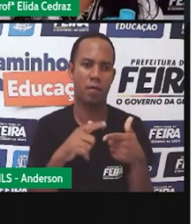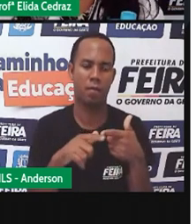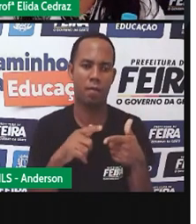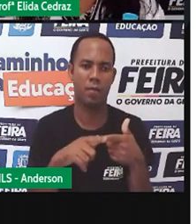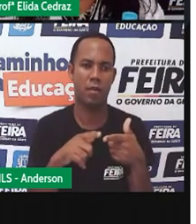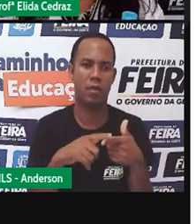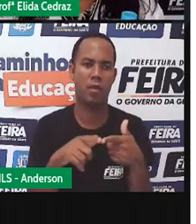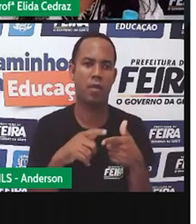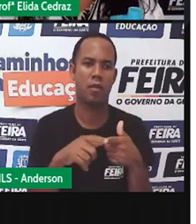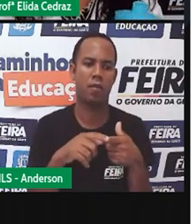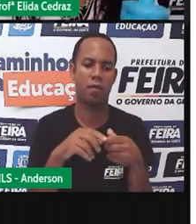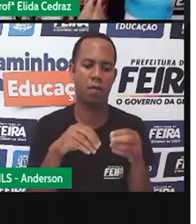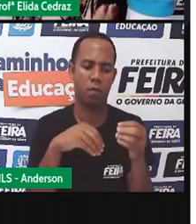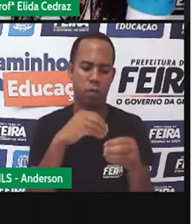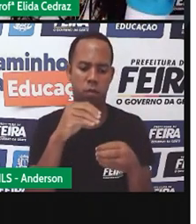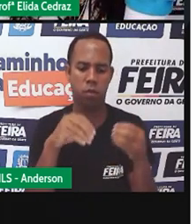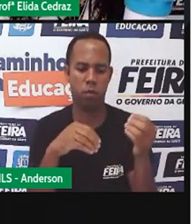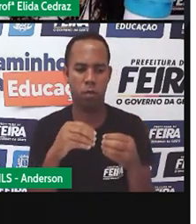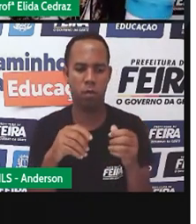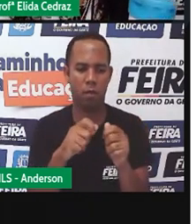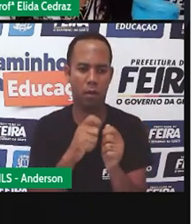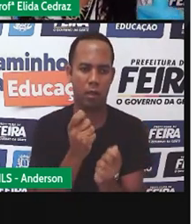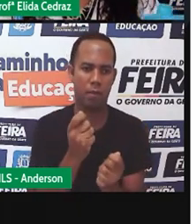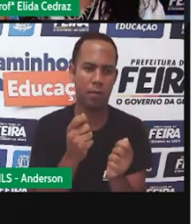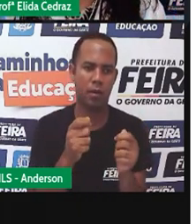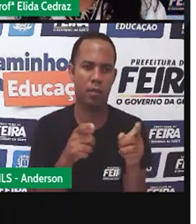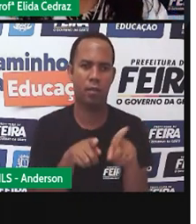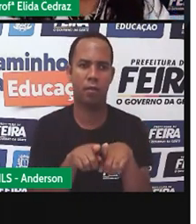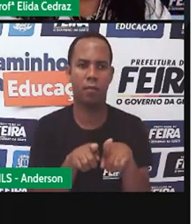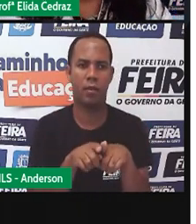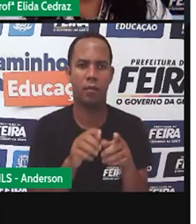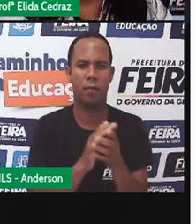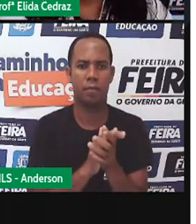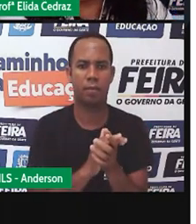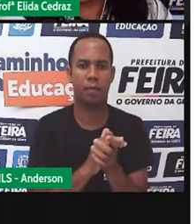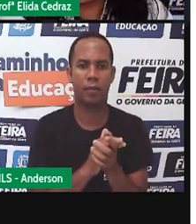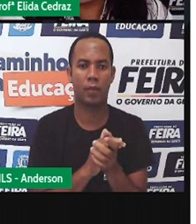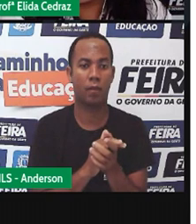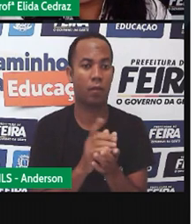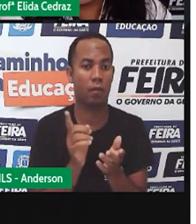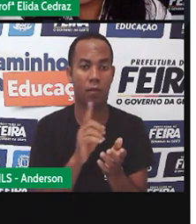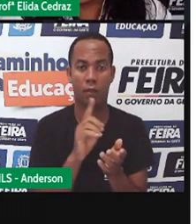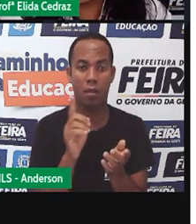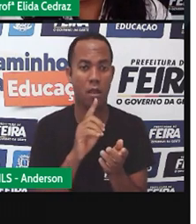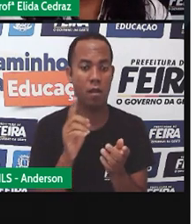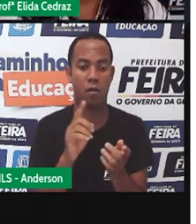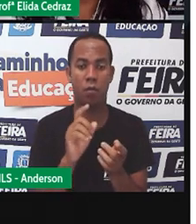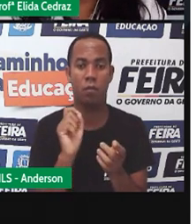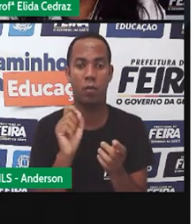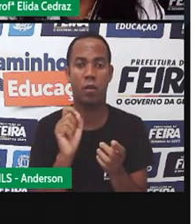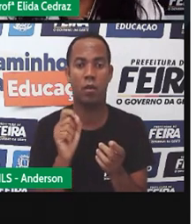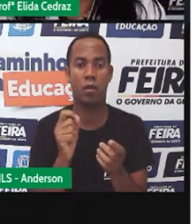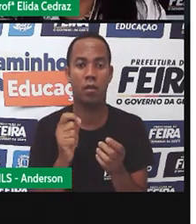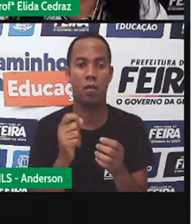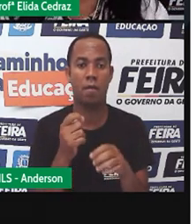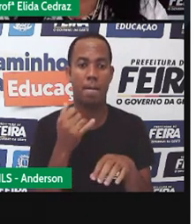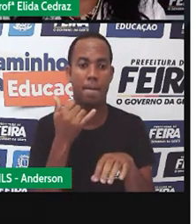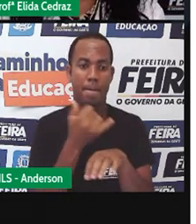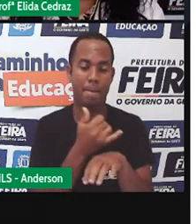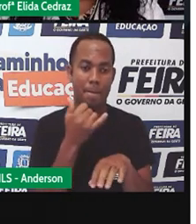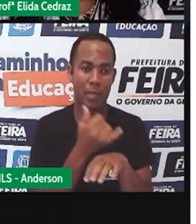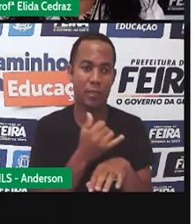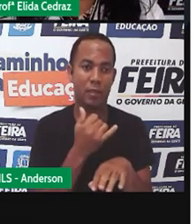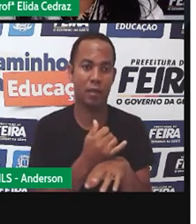iria deformar, rachar. Então, ela não seria resistente ao metal, como